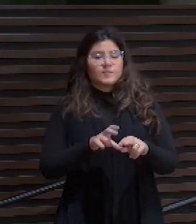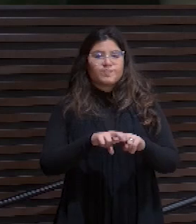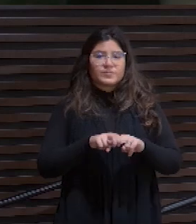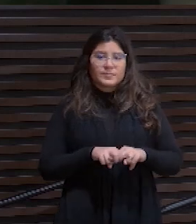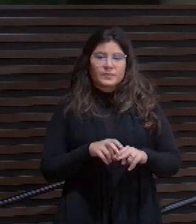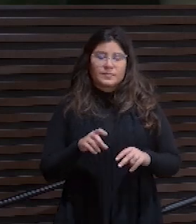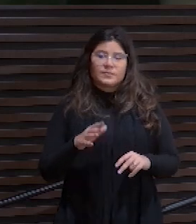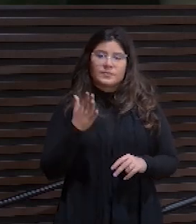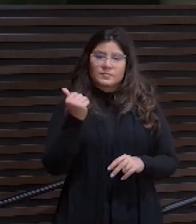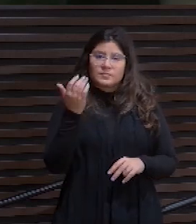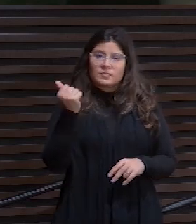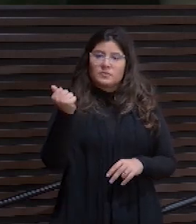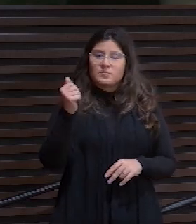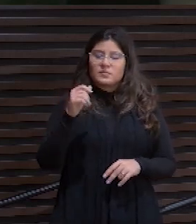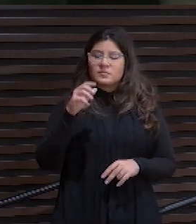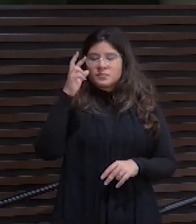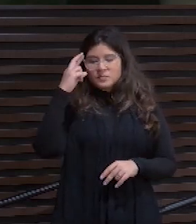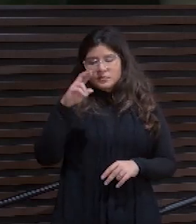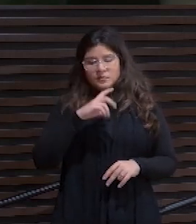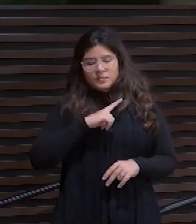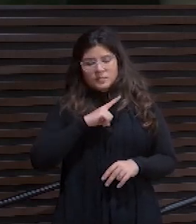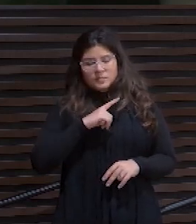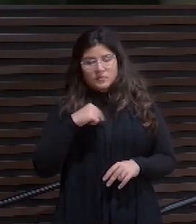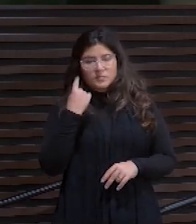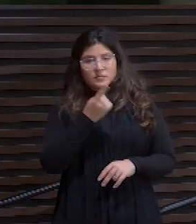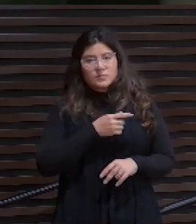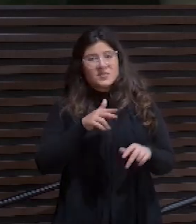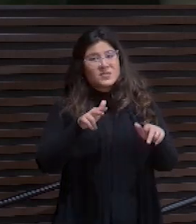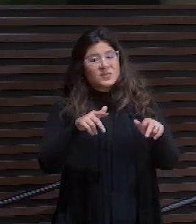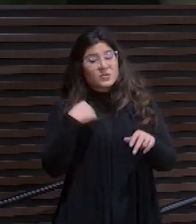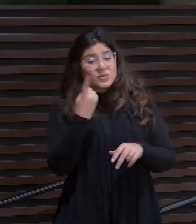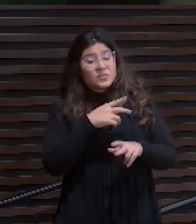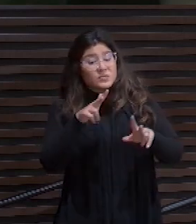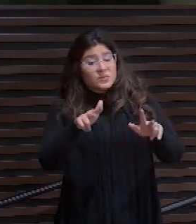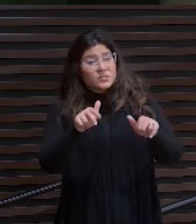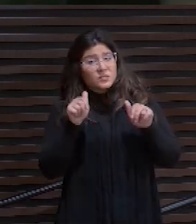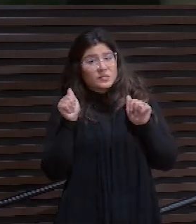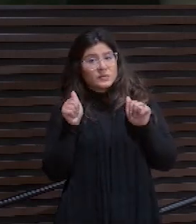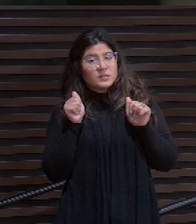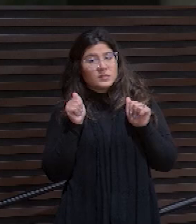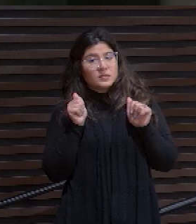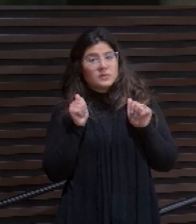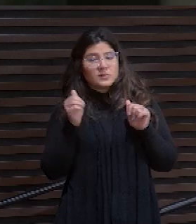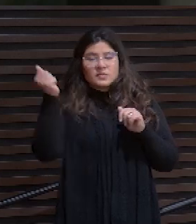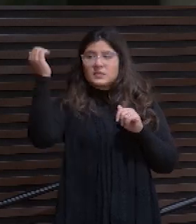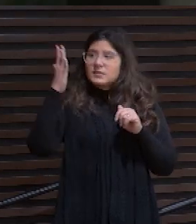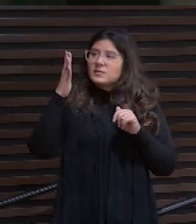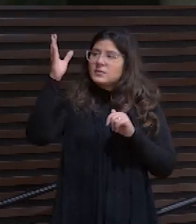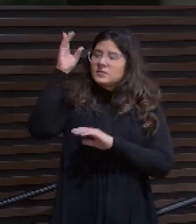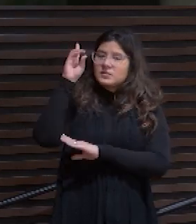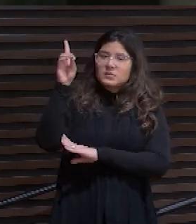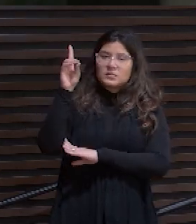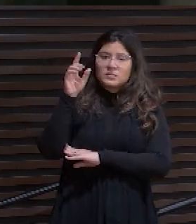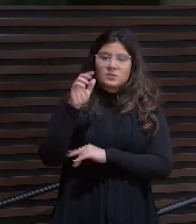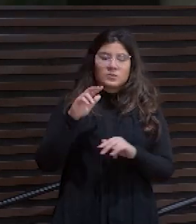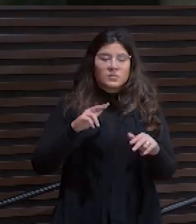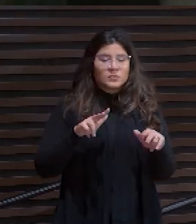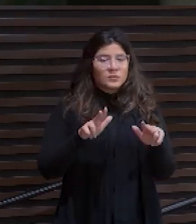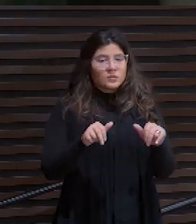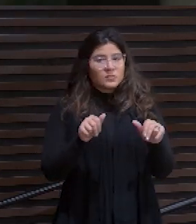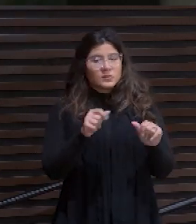o chamado que o Senhor tem para nós hoje é que a gente nunca, meus irmãos, pela graça de Deus, essa é a nossa oração, que a gente nunca saia deste